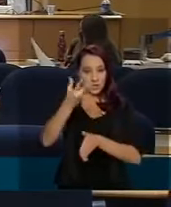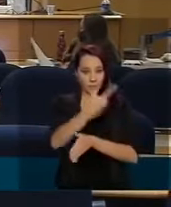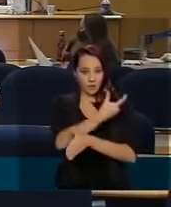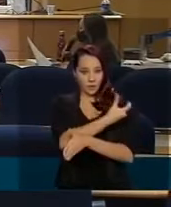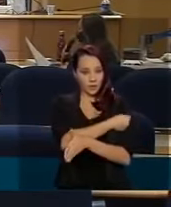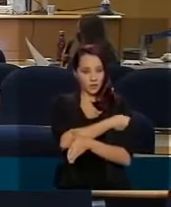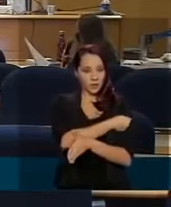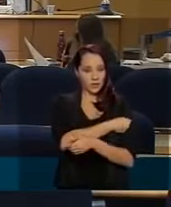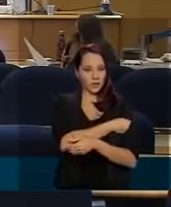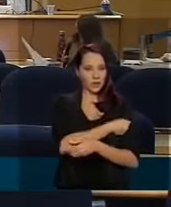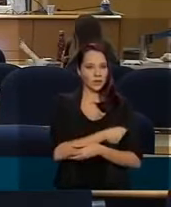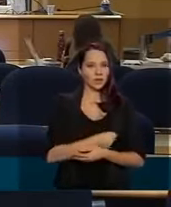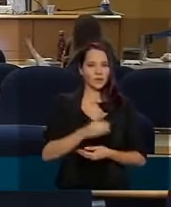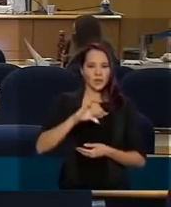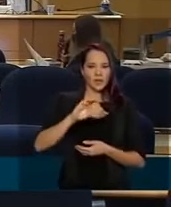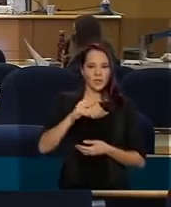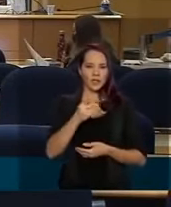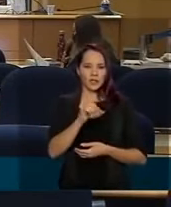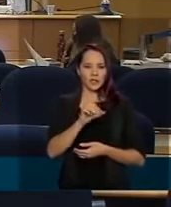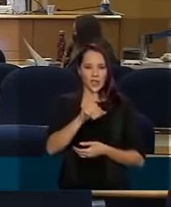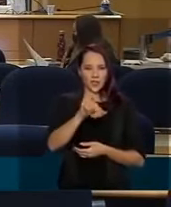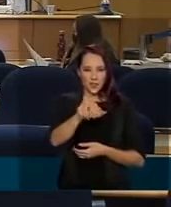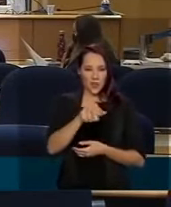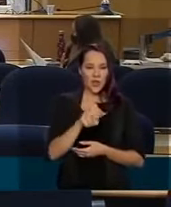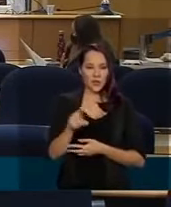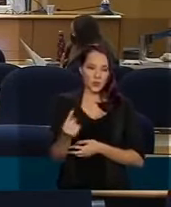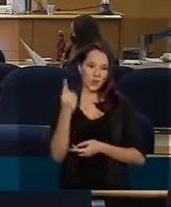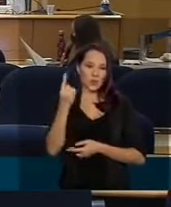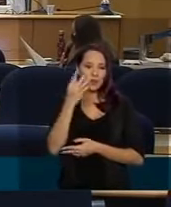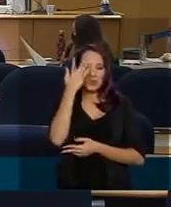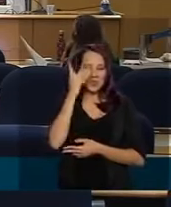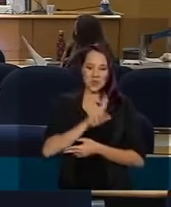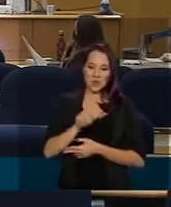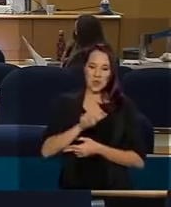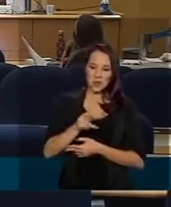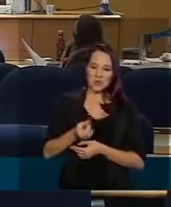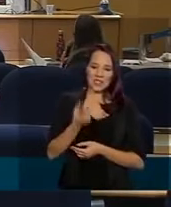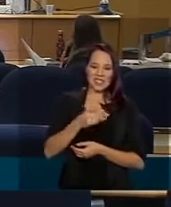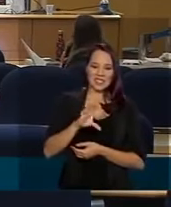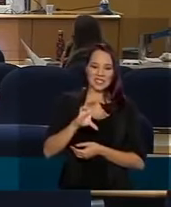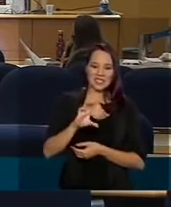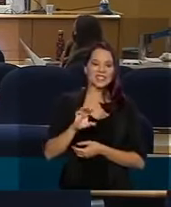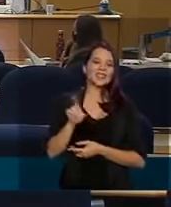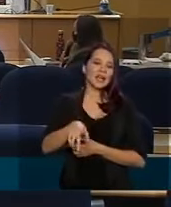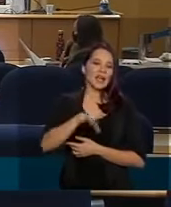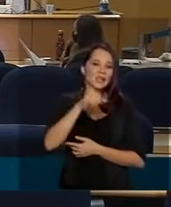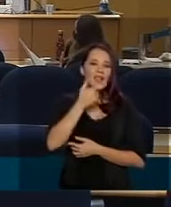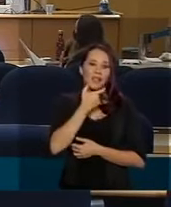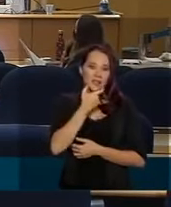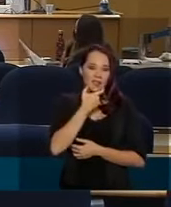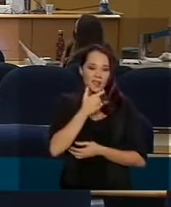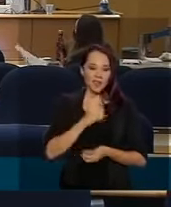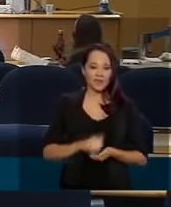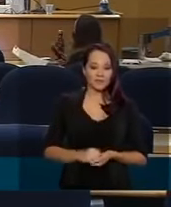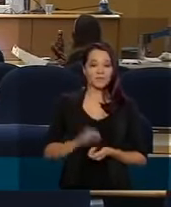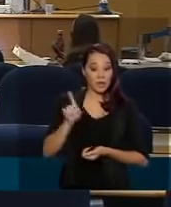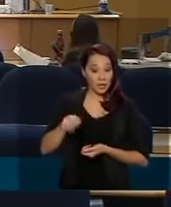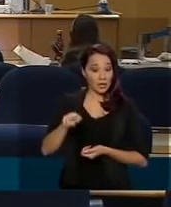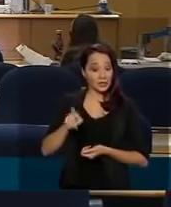vacina Chadox 1, não sei como pronuncia, feito mesmo na Inglaterra. É a própria